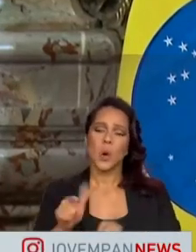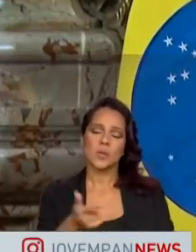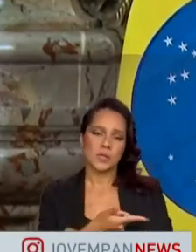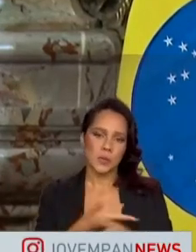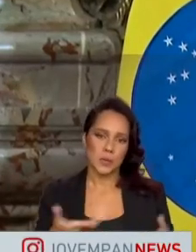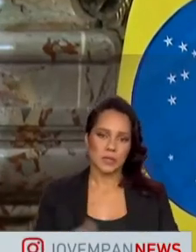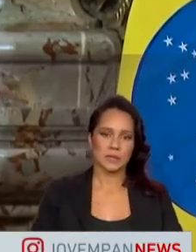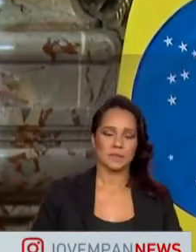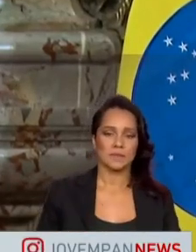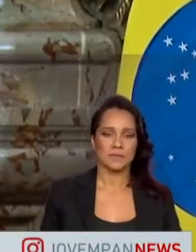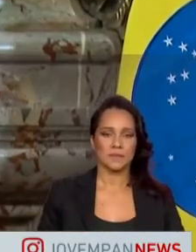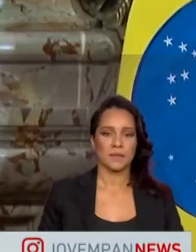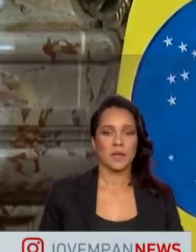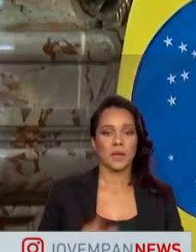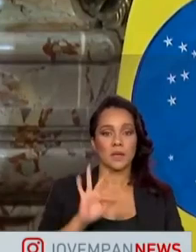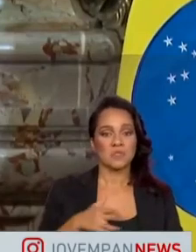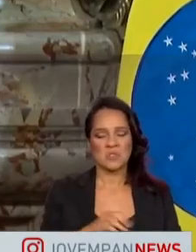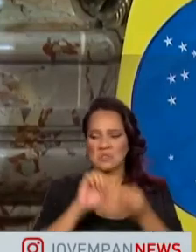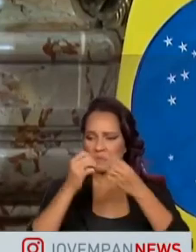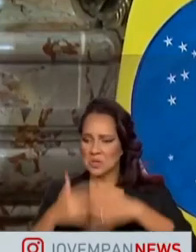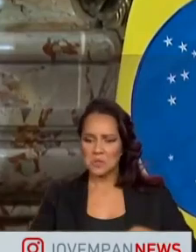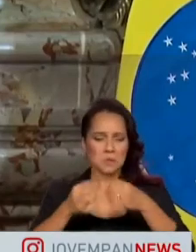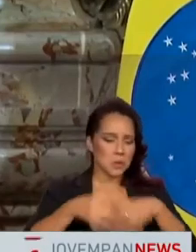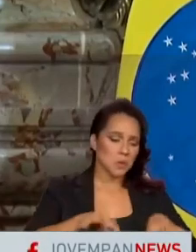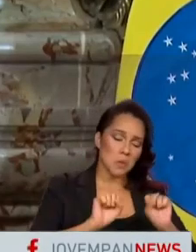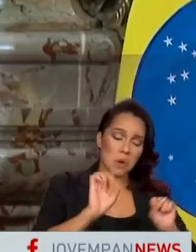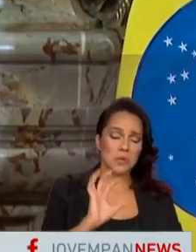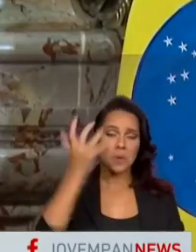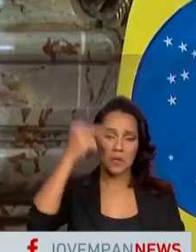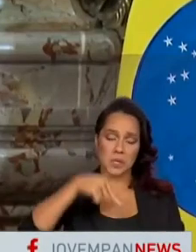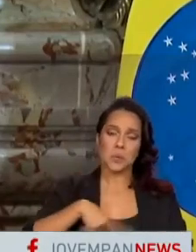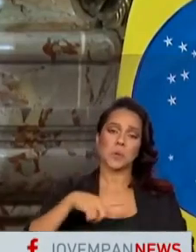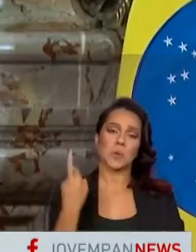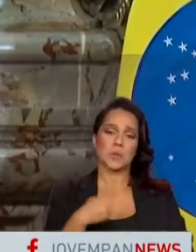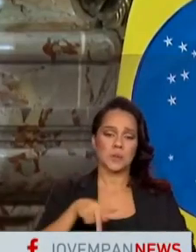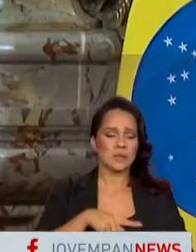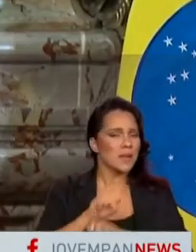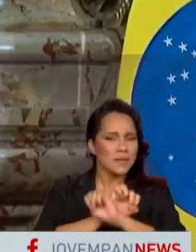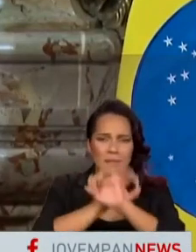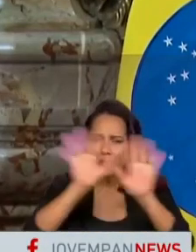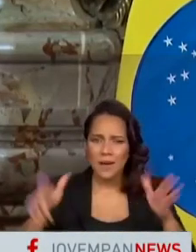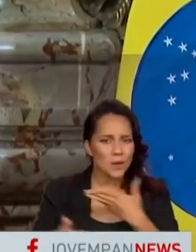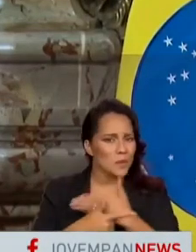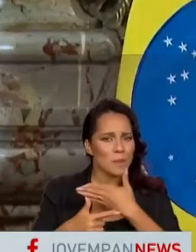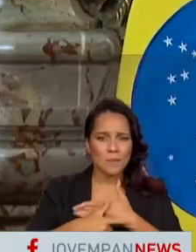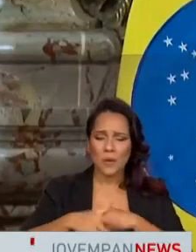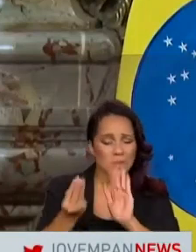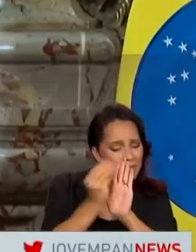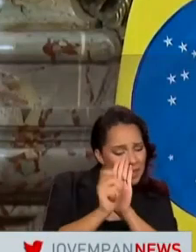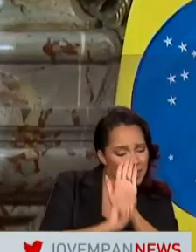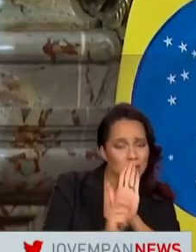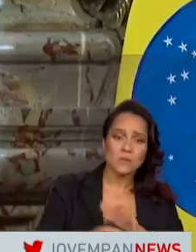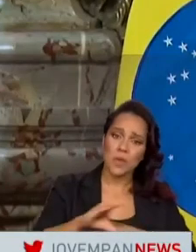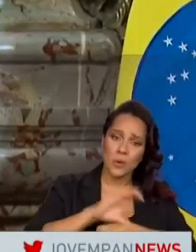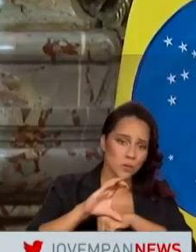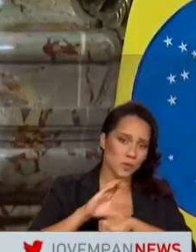coisas. E fazer outras coisas. Em função de desastres que possam acontecer no nosso país. Causas de desastres está naturais, claro, por exemplo. O papel na Constituição. Isso